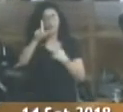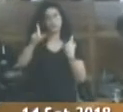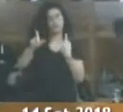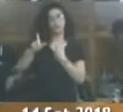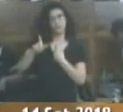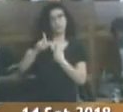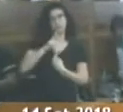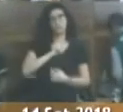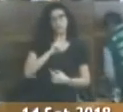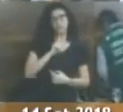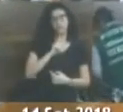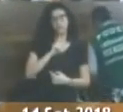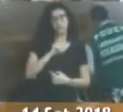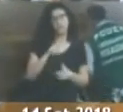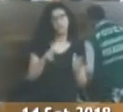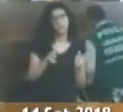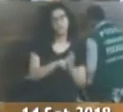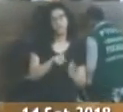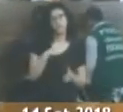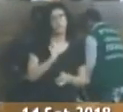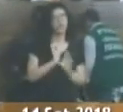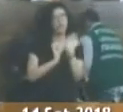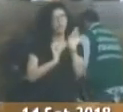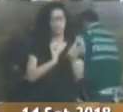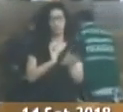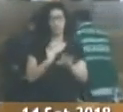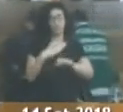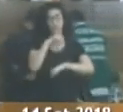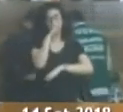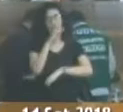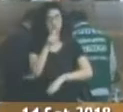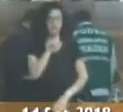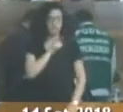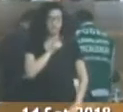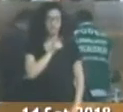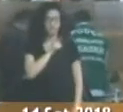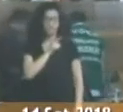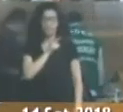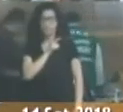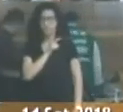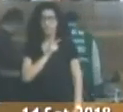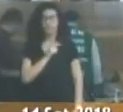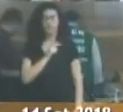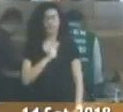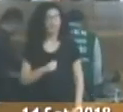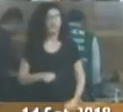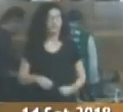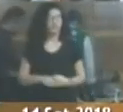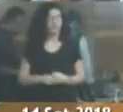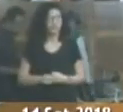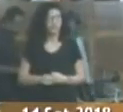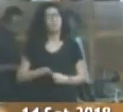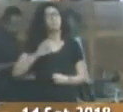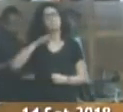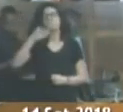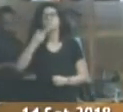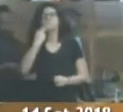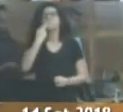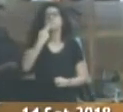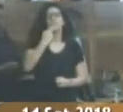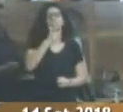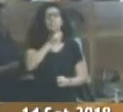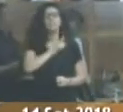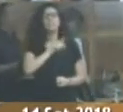laboratório, graças ao Ed Big. Só nós, no Brasil, temos isso. Então, como se fala que tem uma vieira, Santa